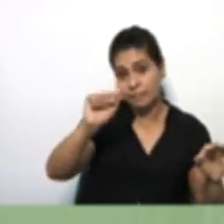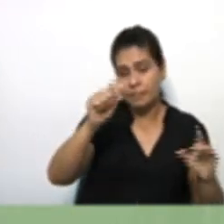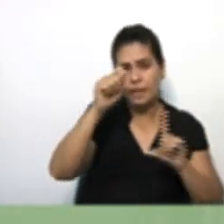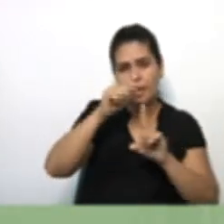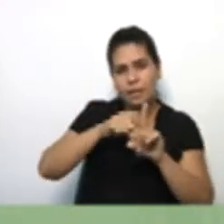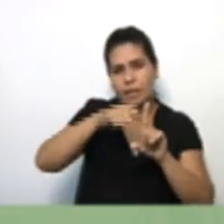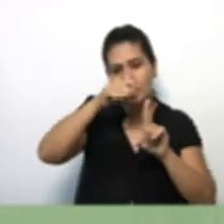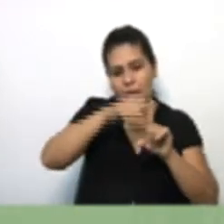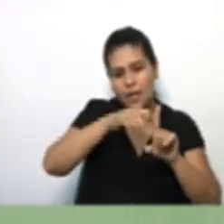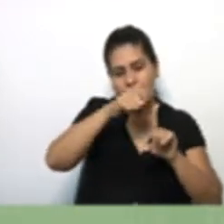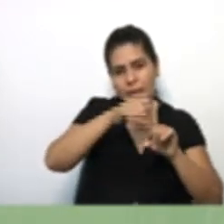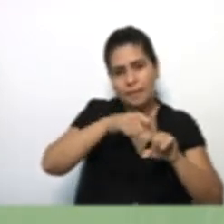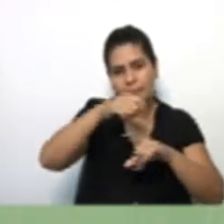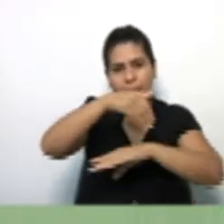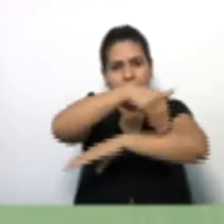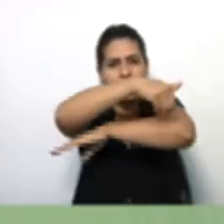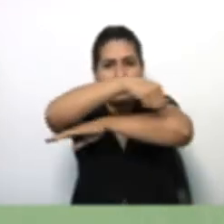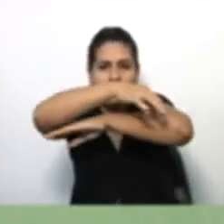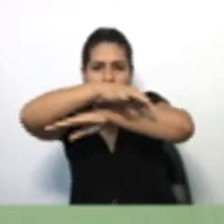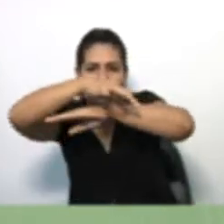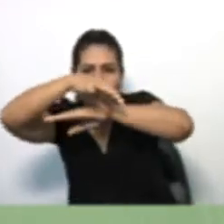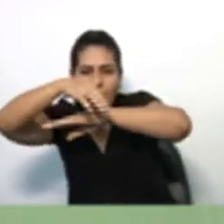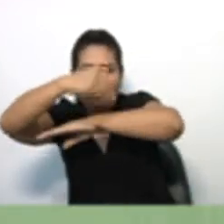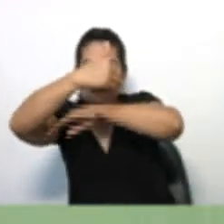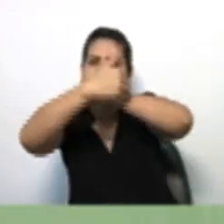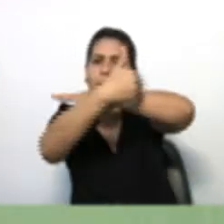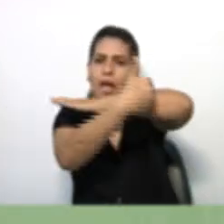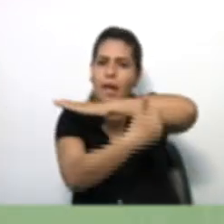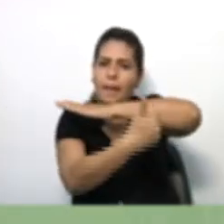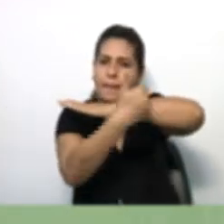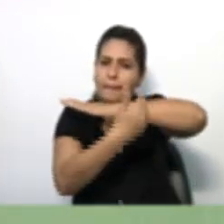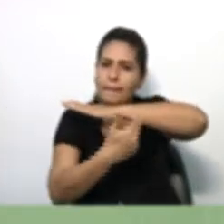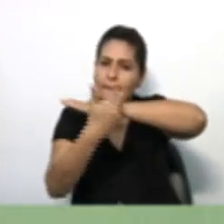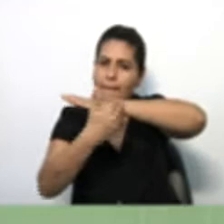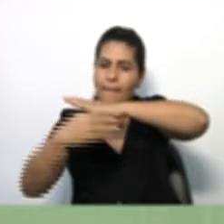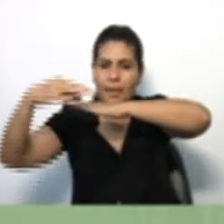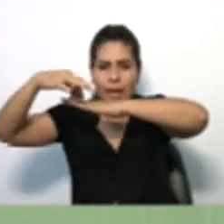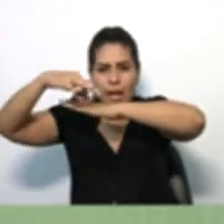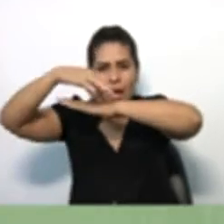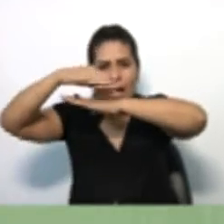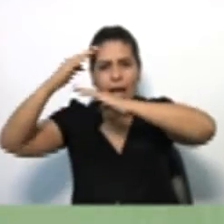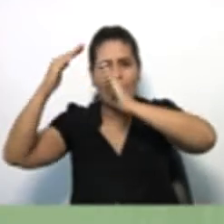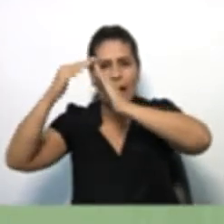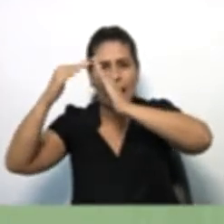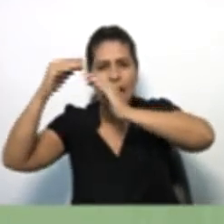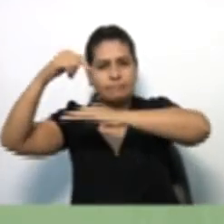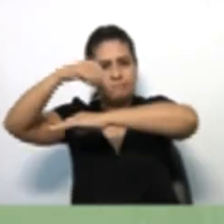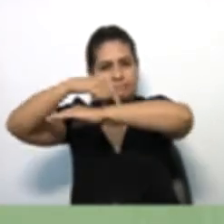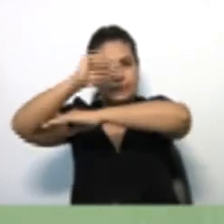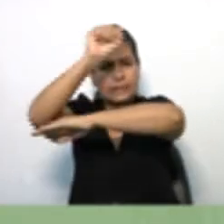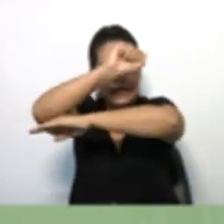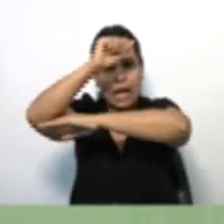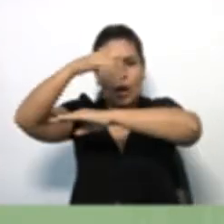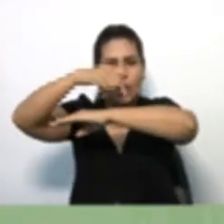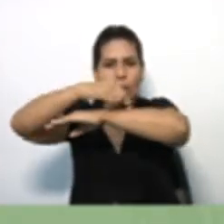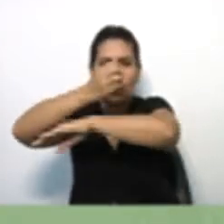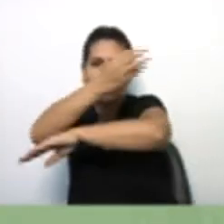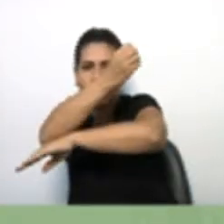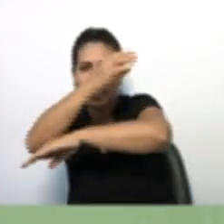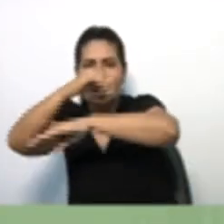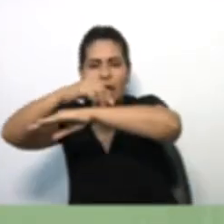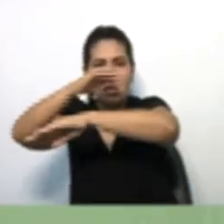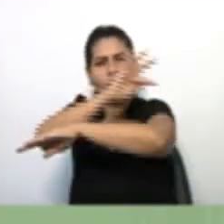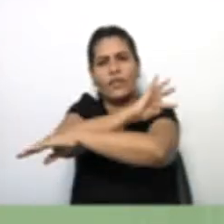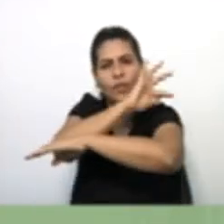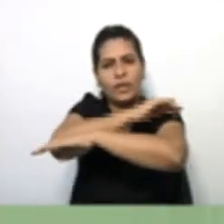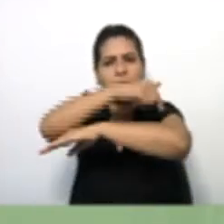vai tratar isso aqui. Ah, não, o meu é para 2050. Opa, eu quero ter o meu carro, a minha casa. Ah, tá, faz tempo, hein? Faz muito